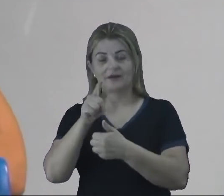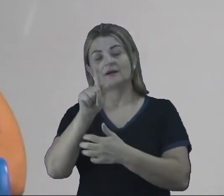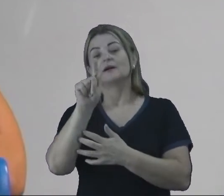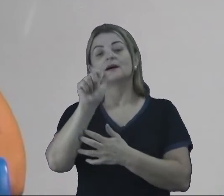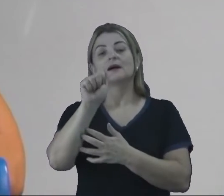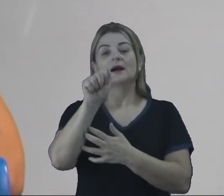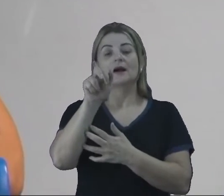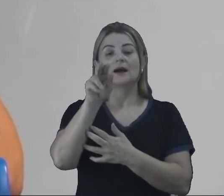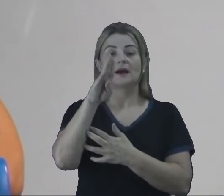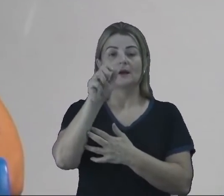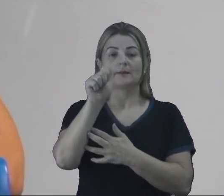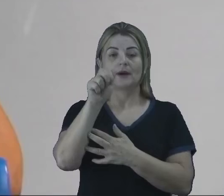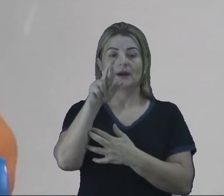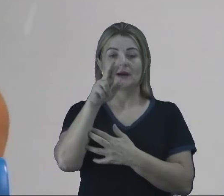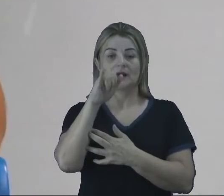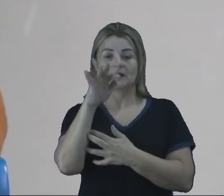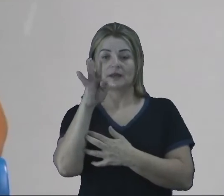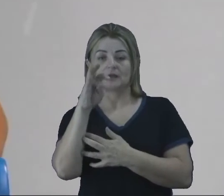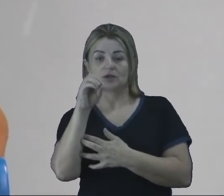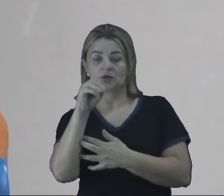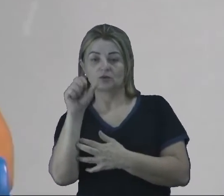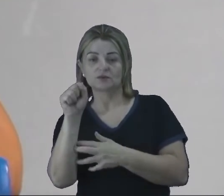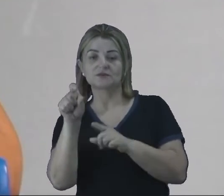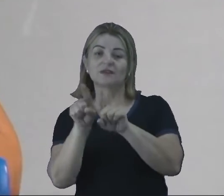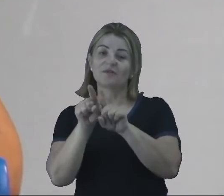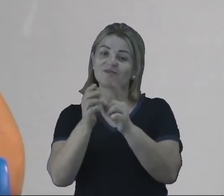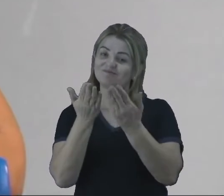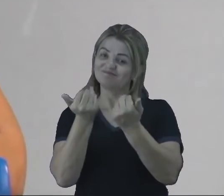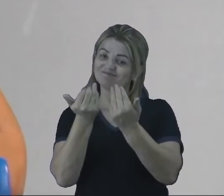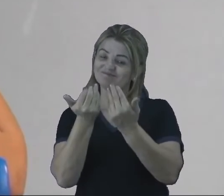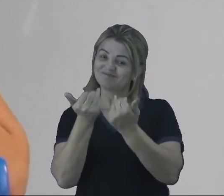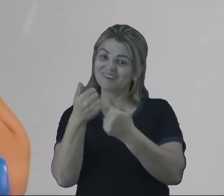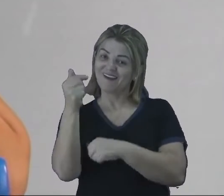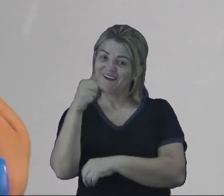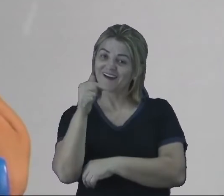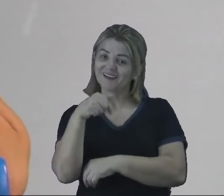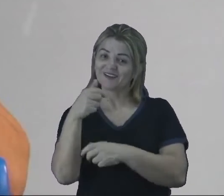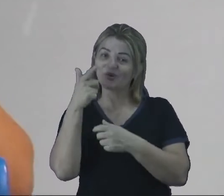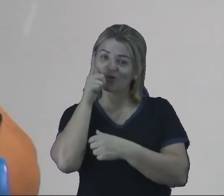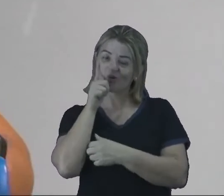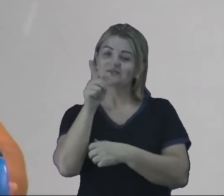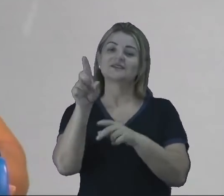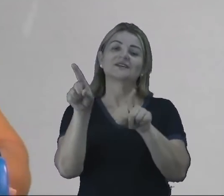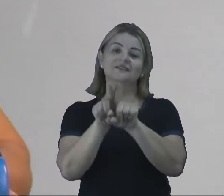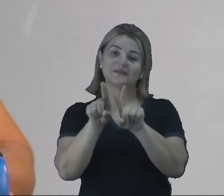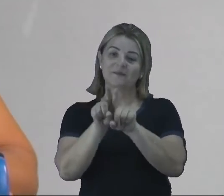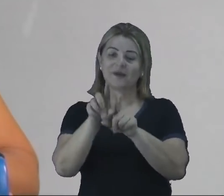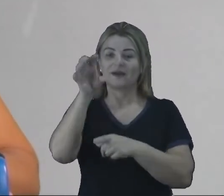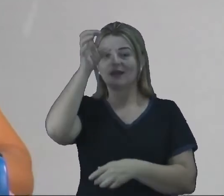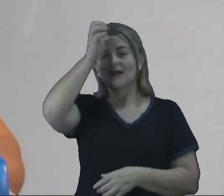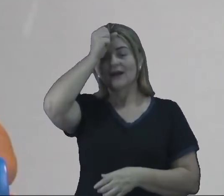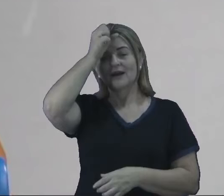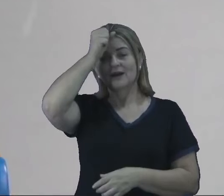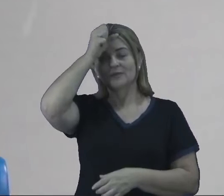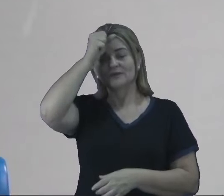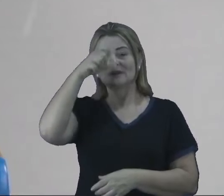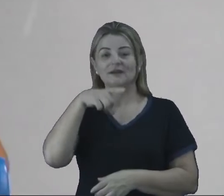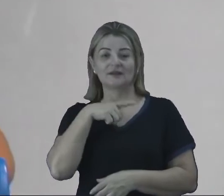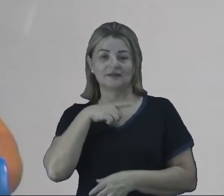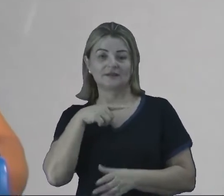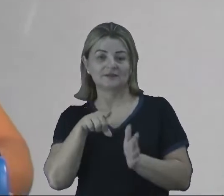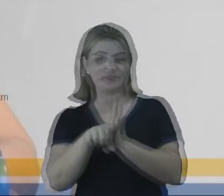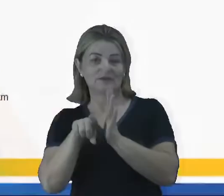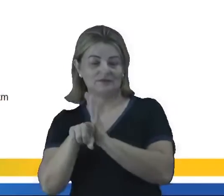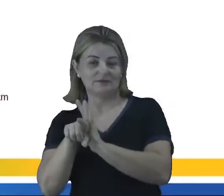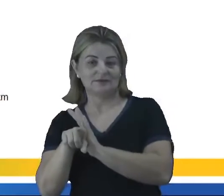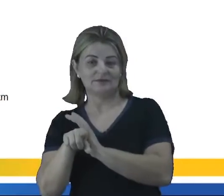de fogo há tanta vida, árabe errante, vou dormir à tarde, à sombra fresca da palmeira erguida. Aqui nós